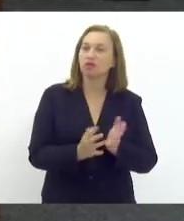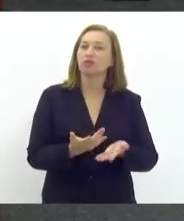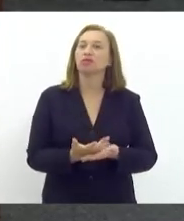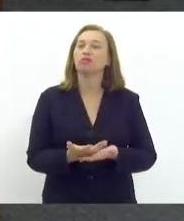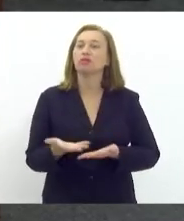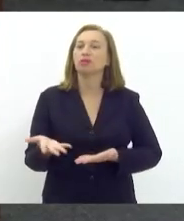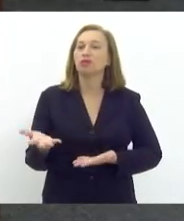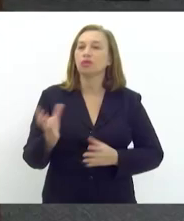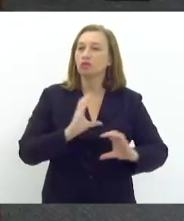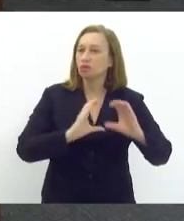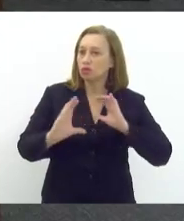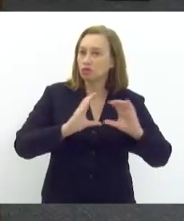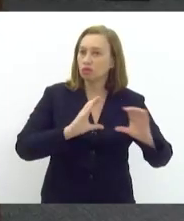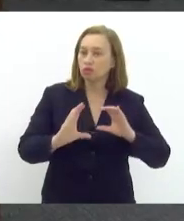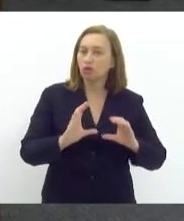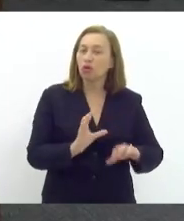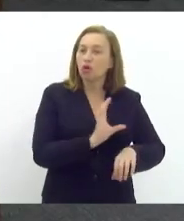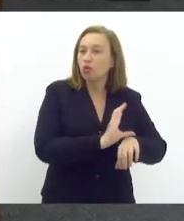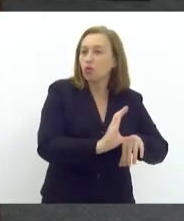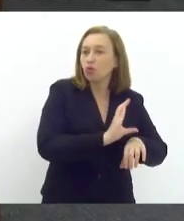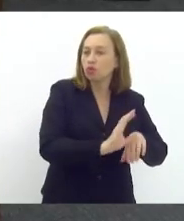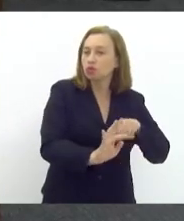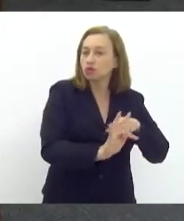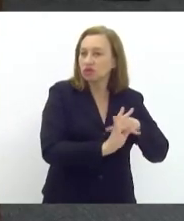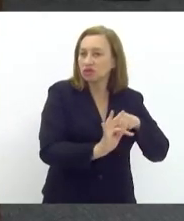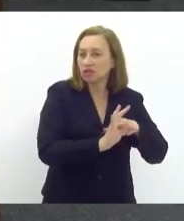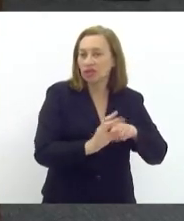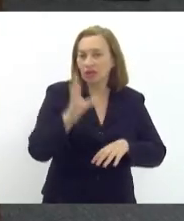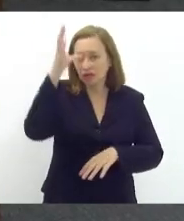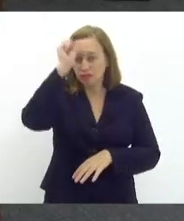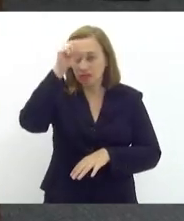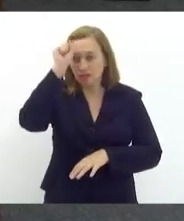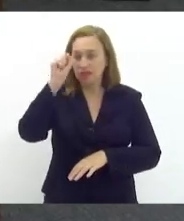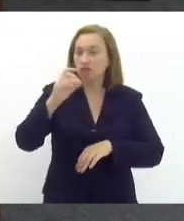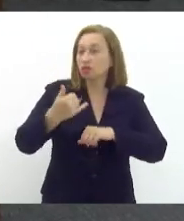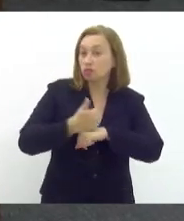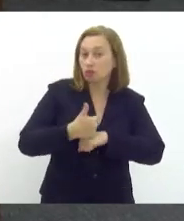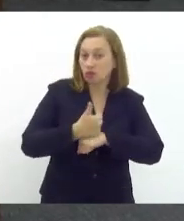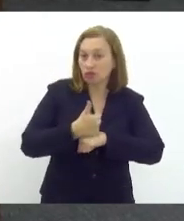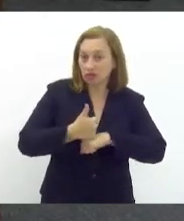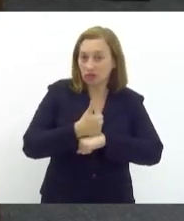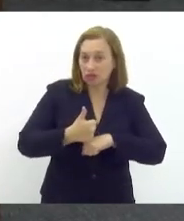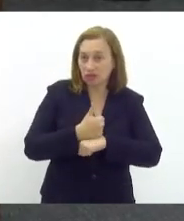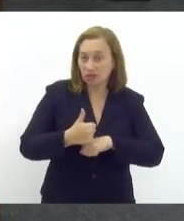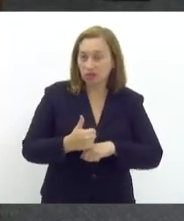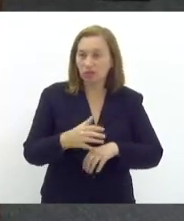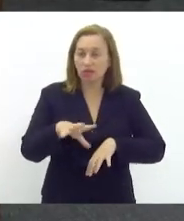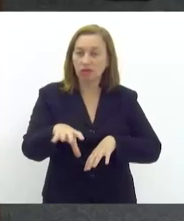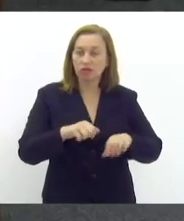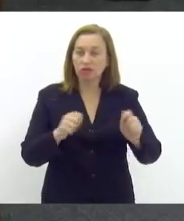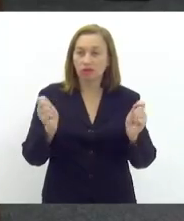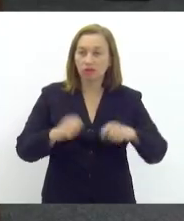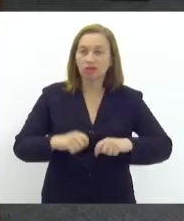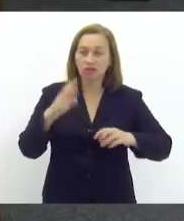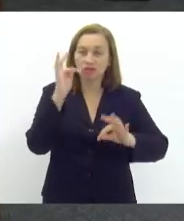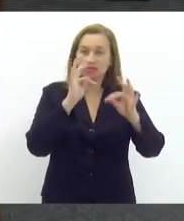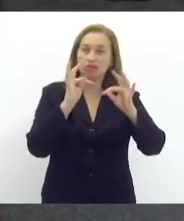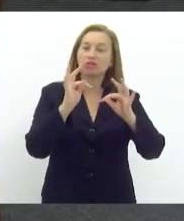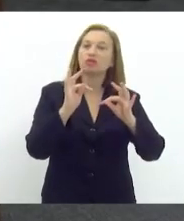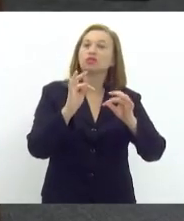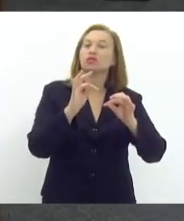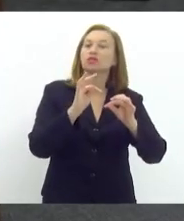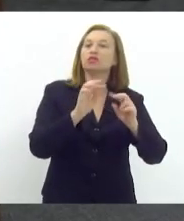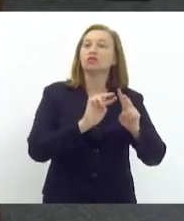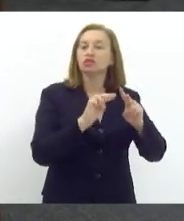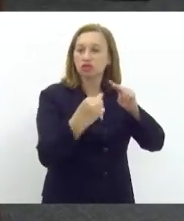entre cursos técnicos e aprendizagem profissional e o fomenta capacitação digital e também